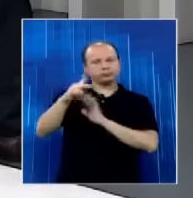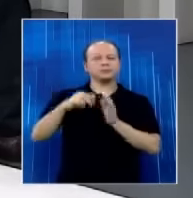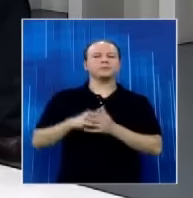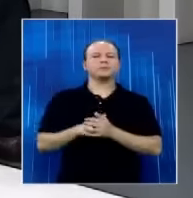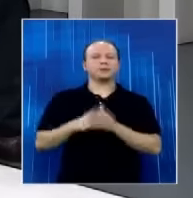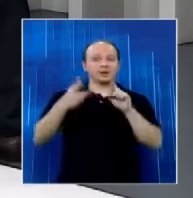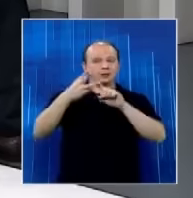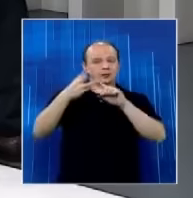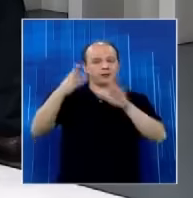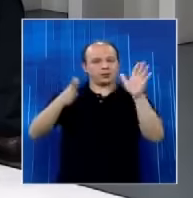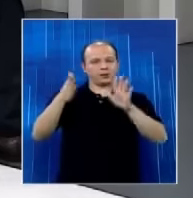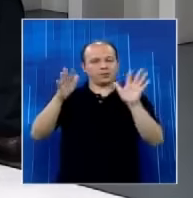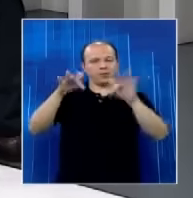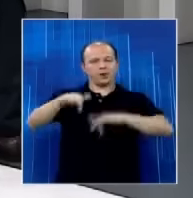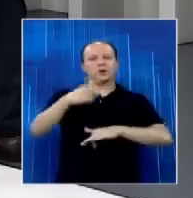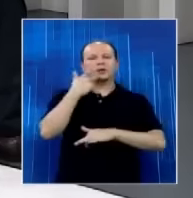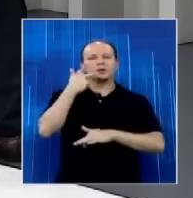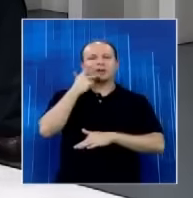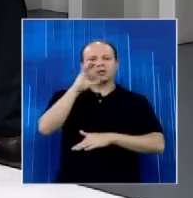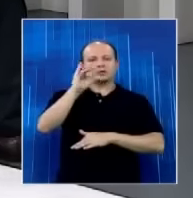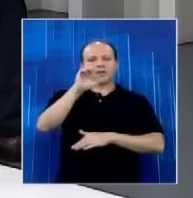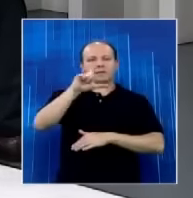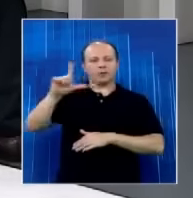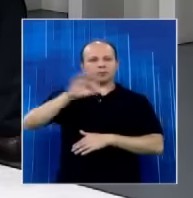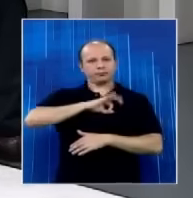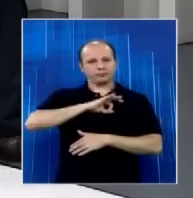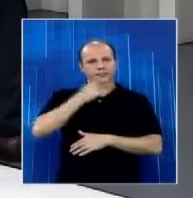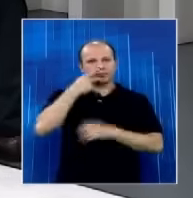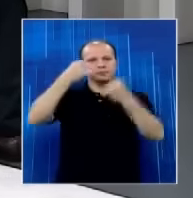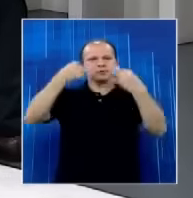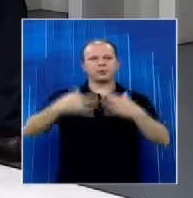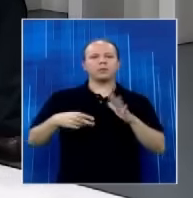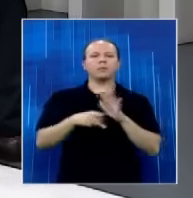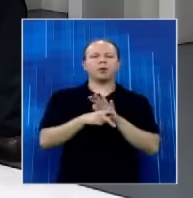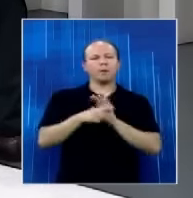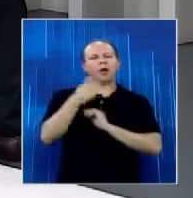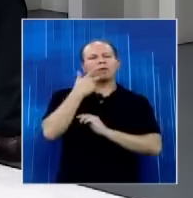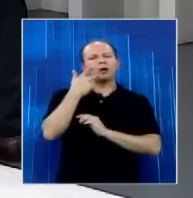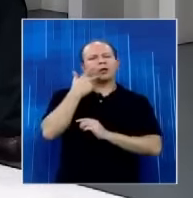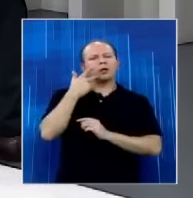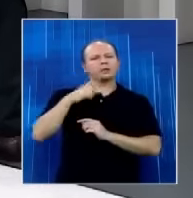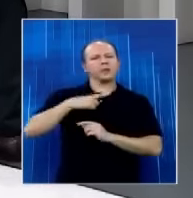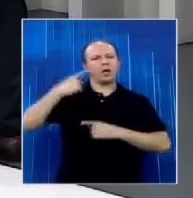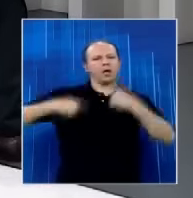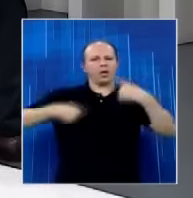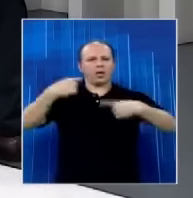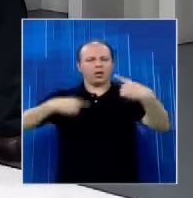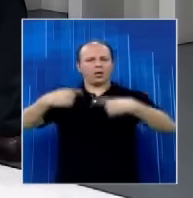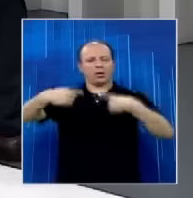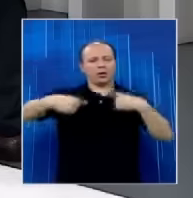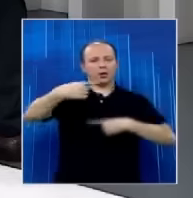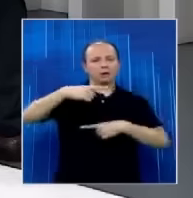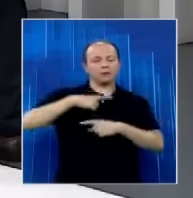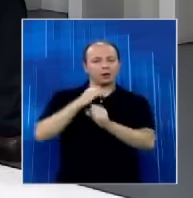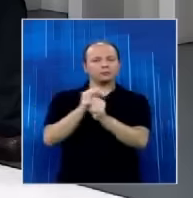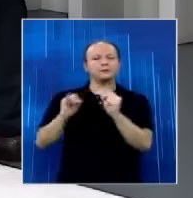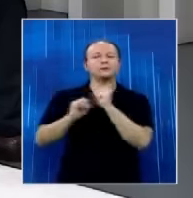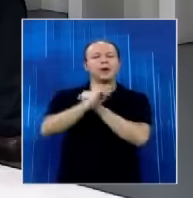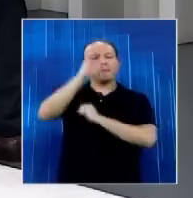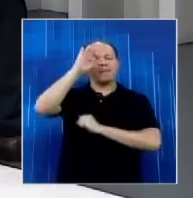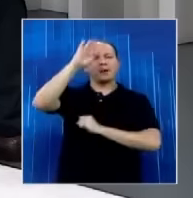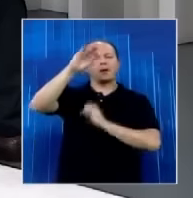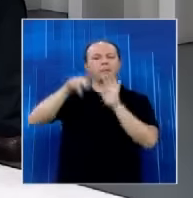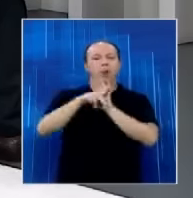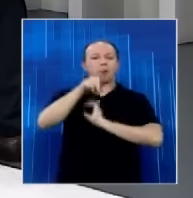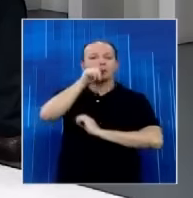do terceiro bloco, quando ele falou sobre a Guarda Civil Metropolitana. Isso gerou muitos debates na internet, principalmente